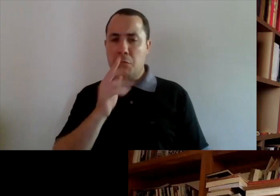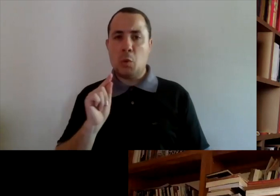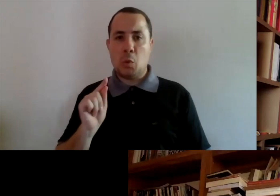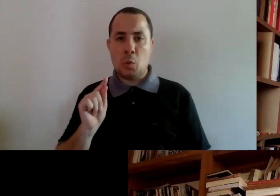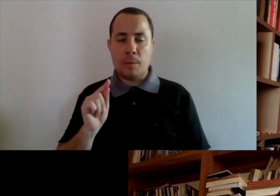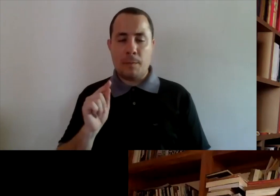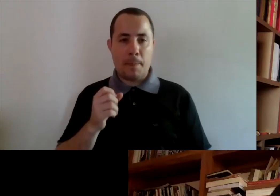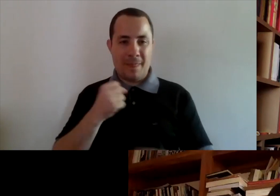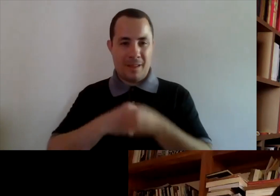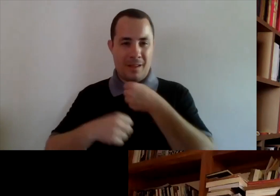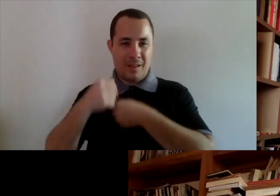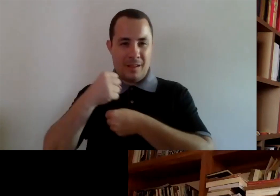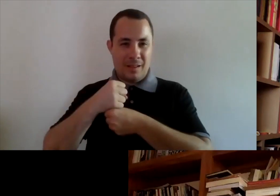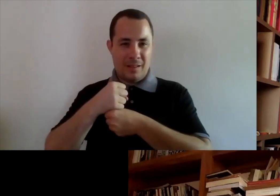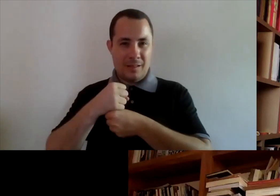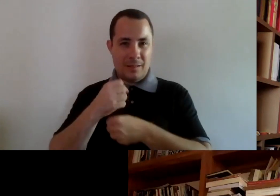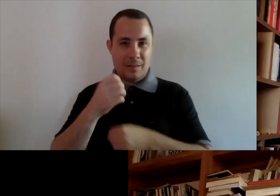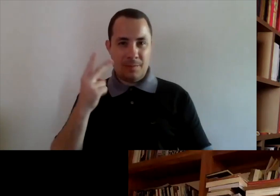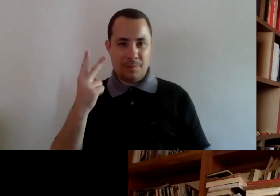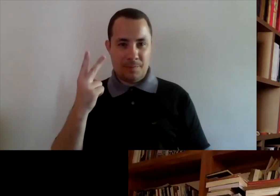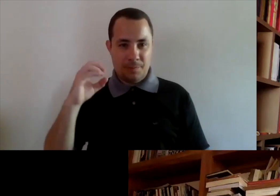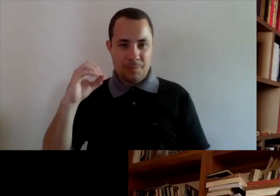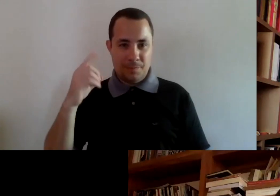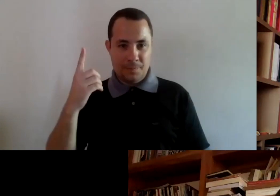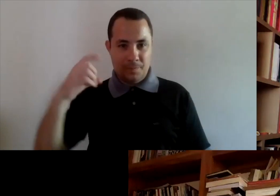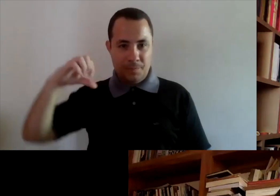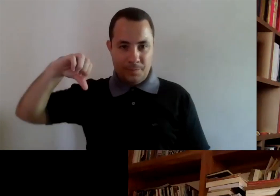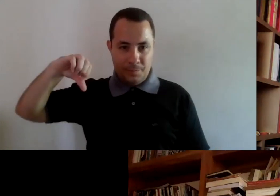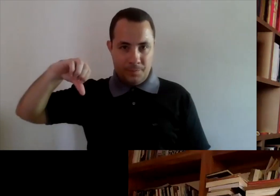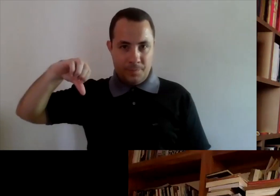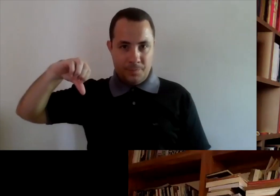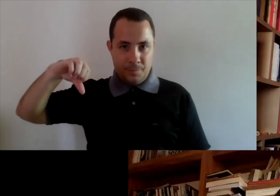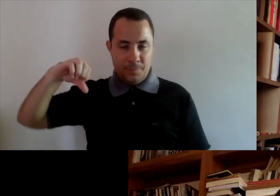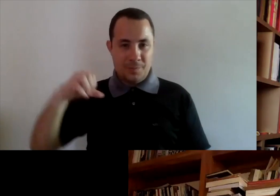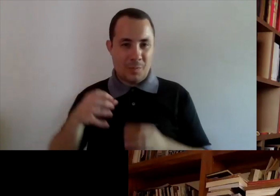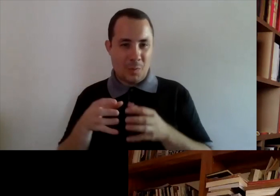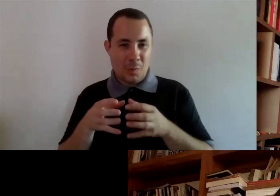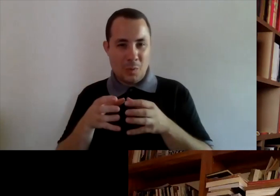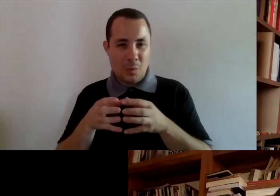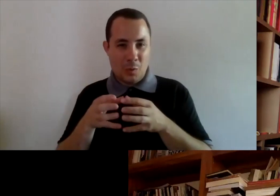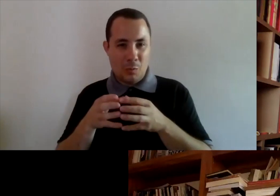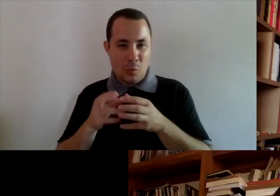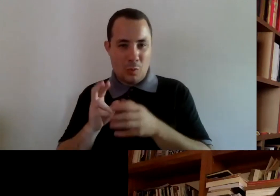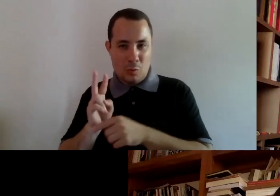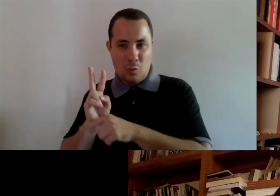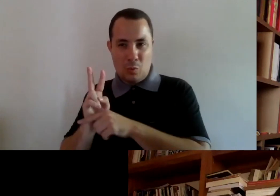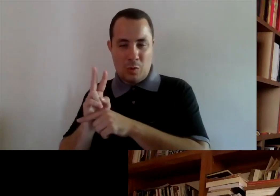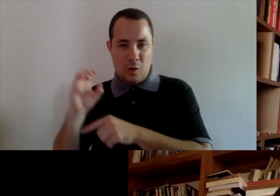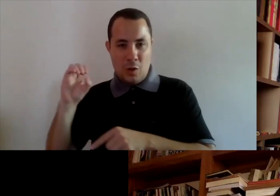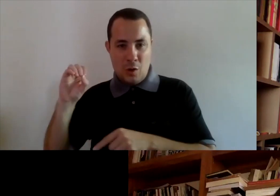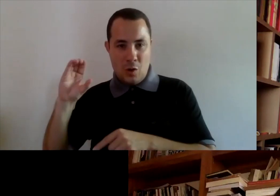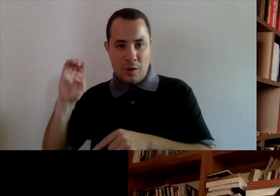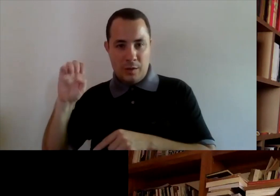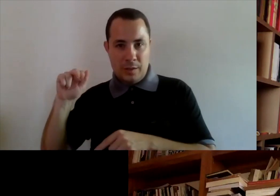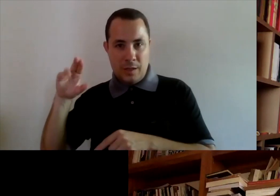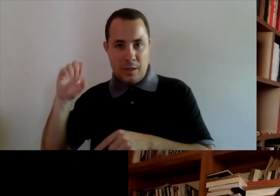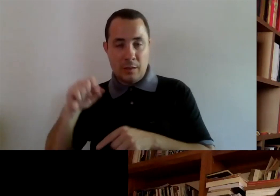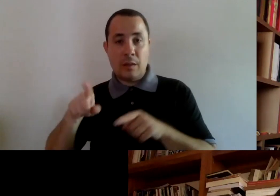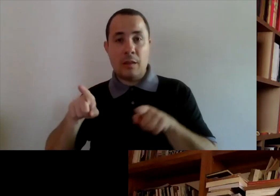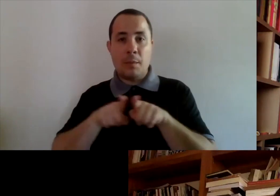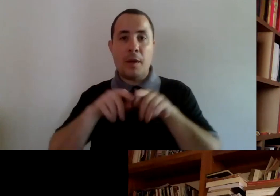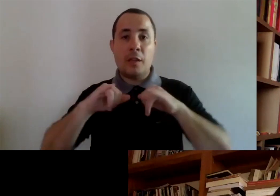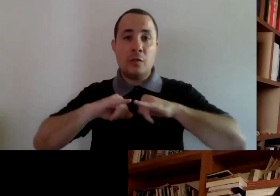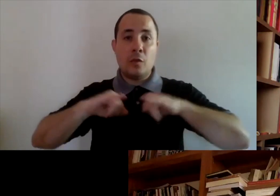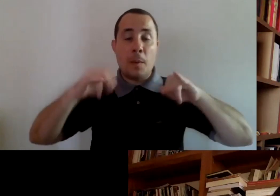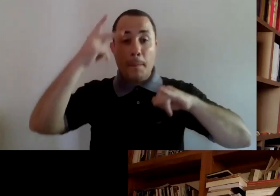ano passado, a fundação que cuida do Oceanos divulgou também o número de autores que